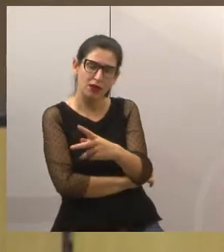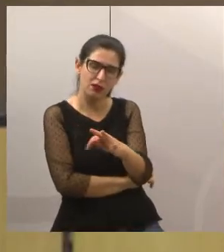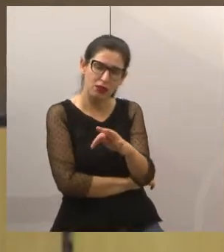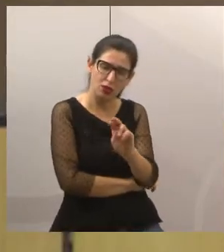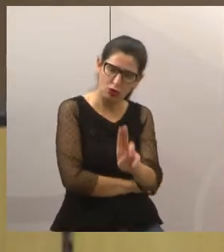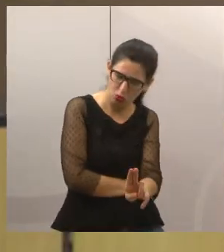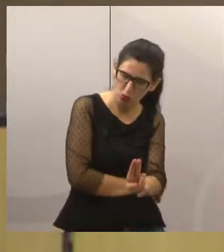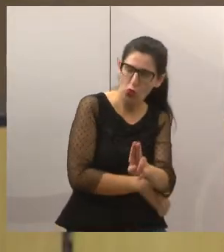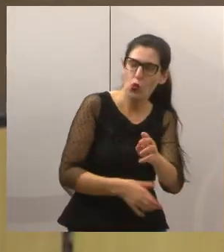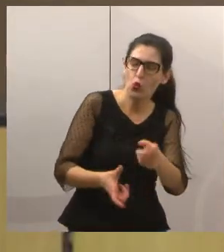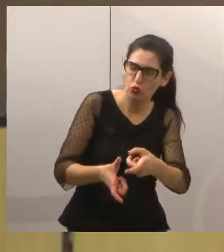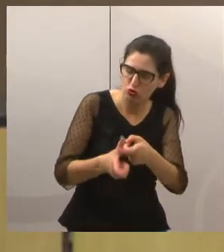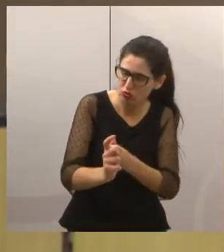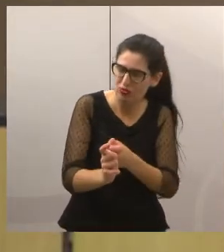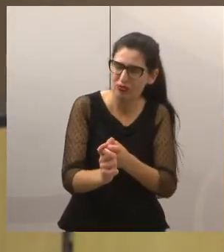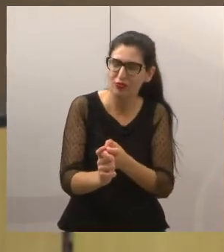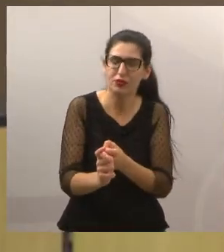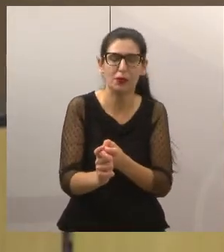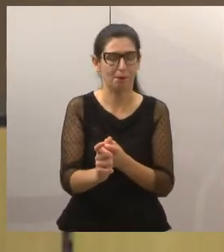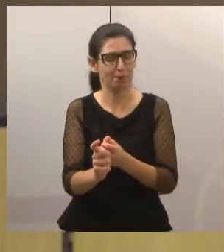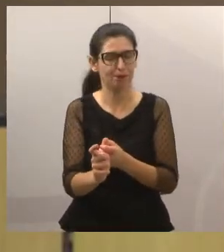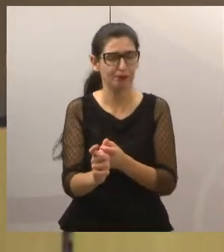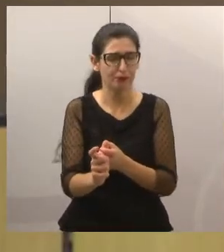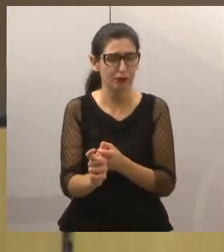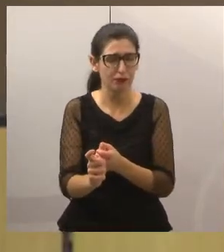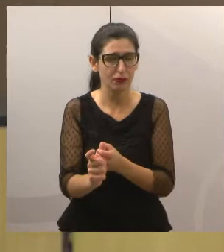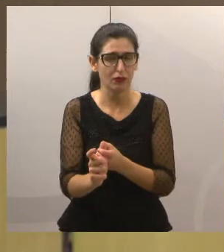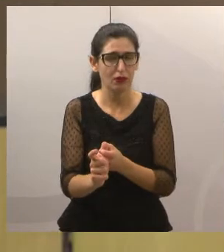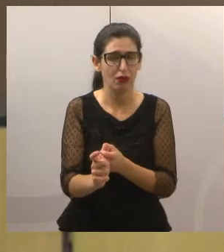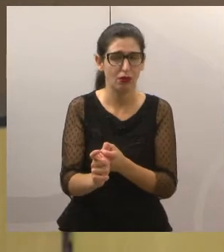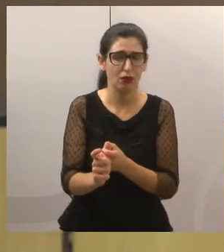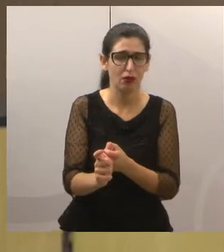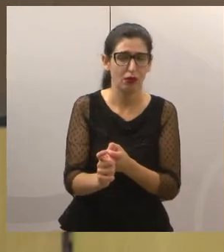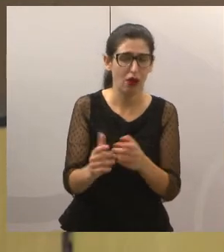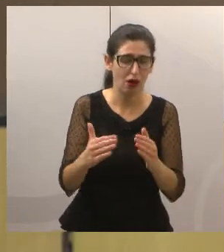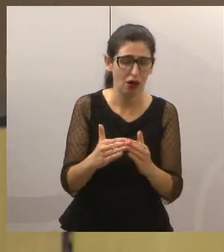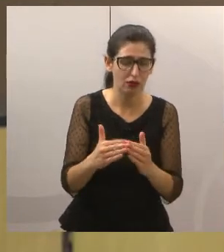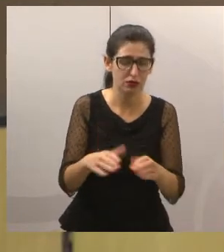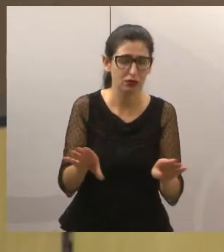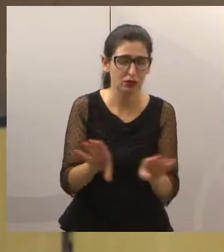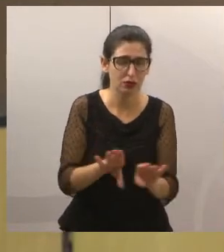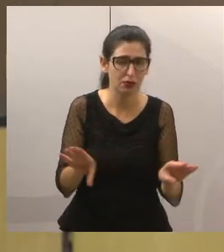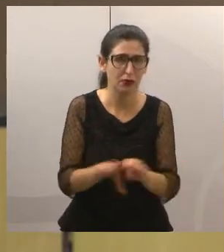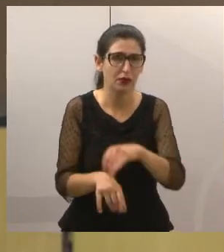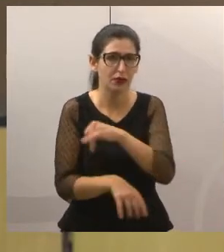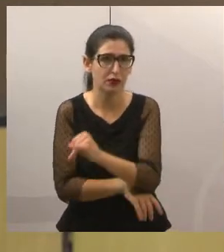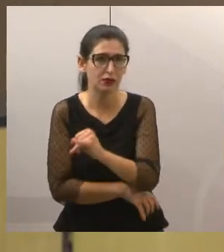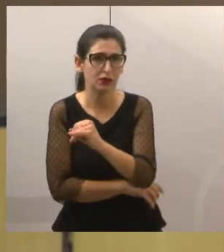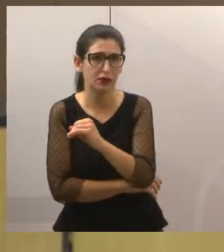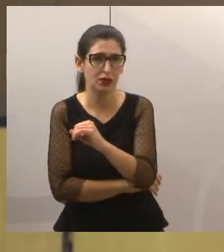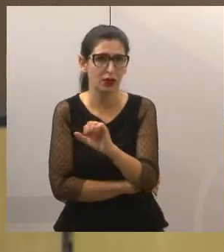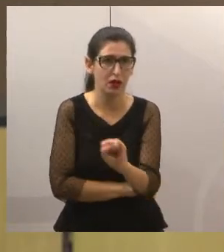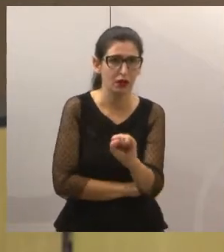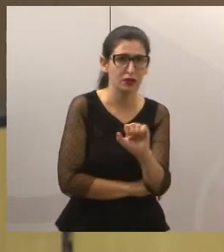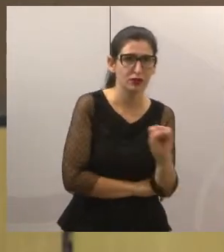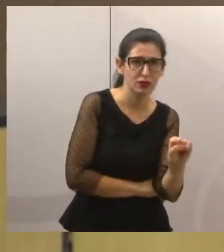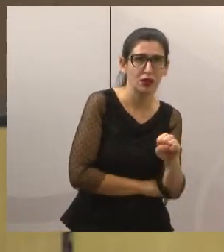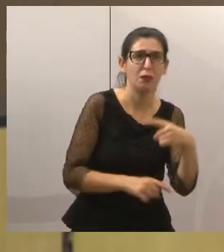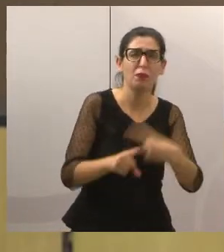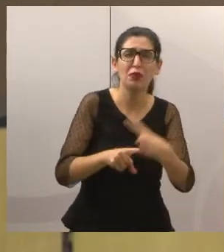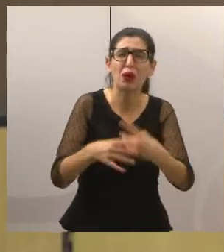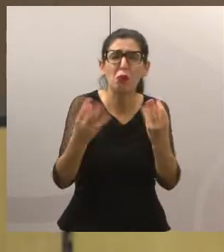uma queda brusca da contribuição de IPTU e também de ISS, devido ao desemprego,